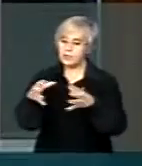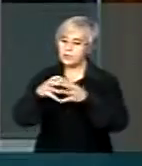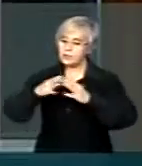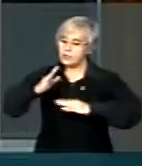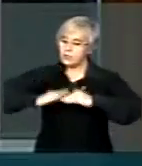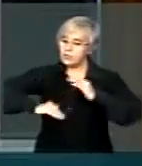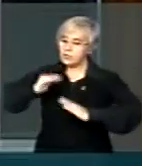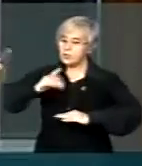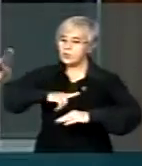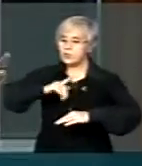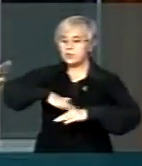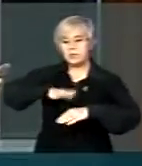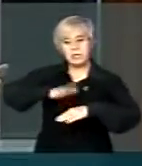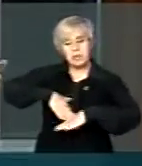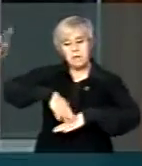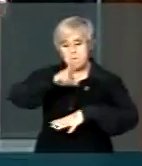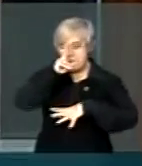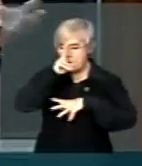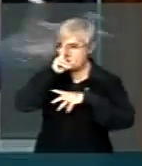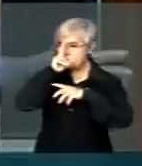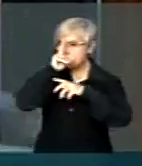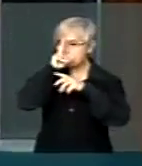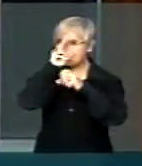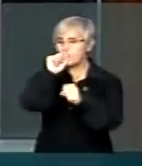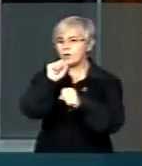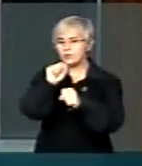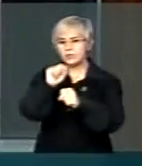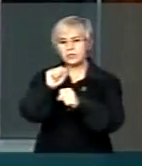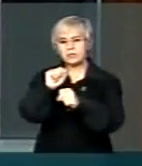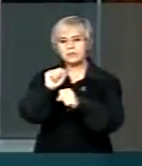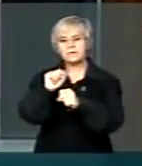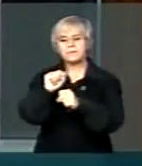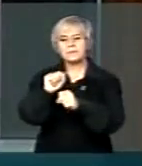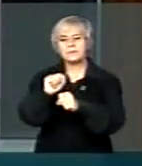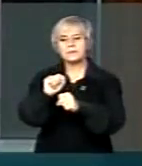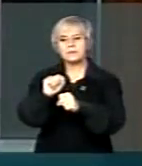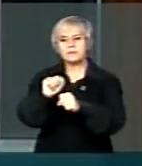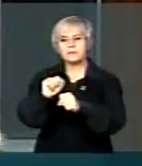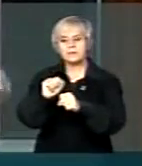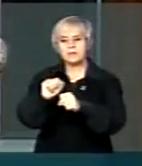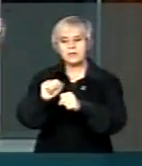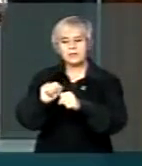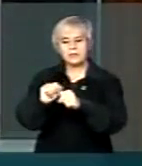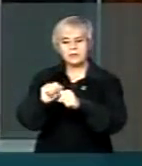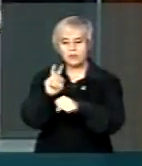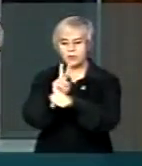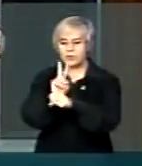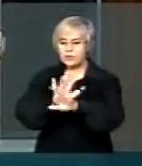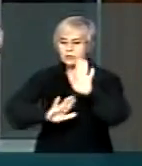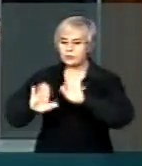que talvez tenha a maior força de impacto na sociedade e na economia. Por isso,